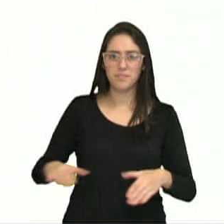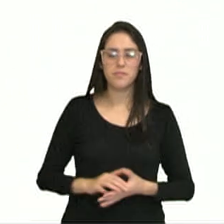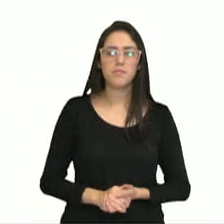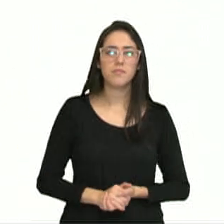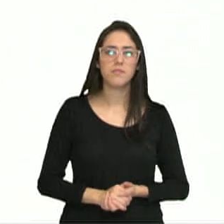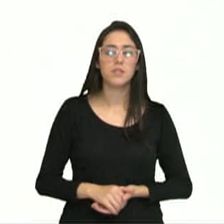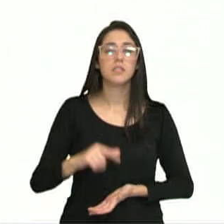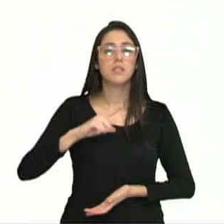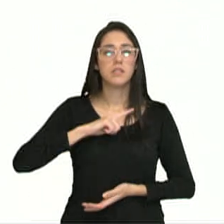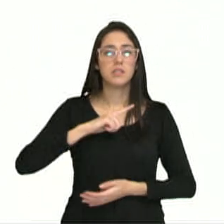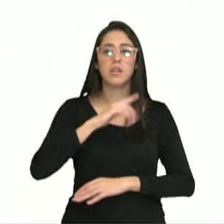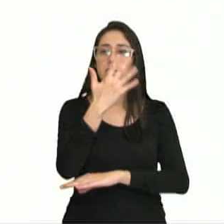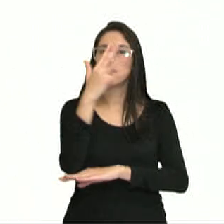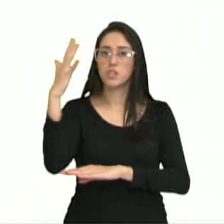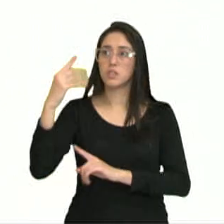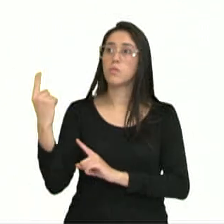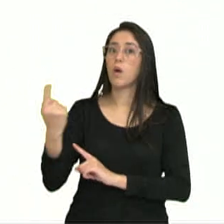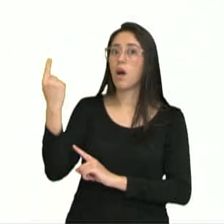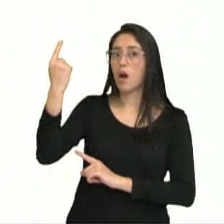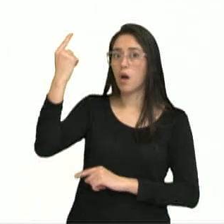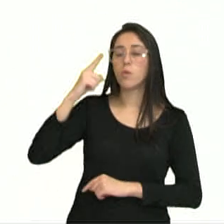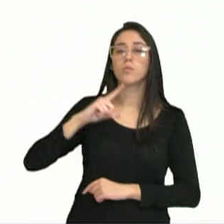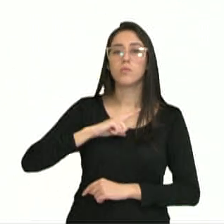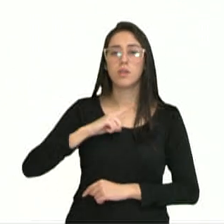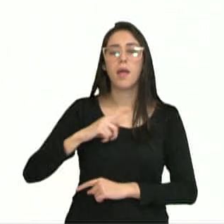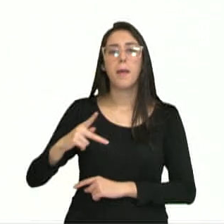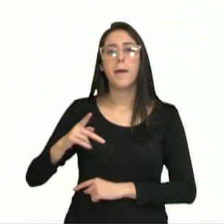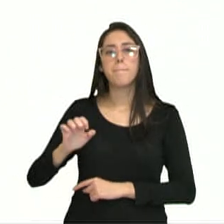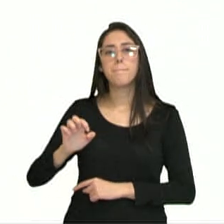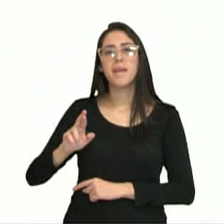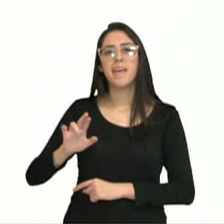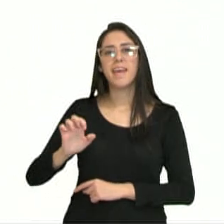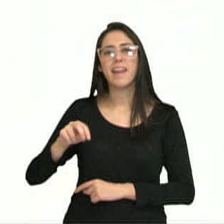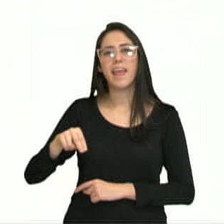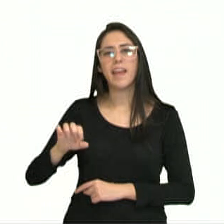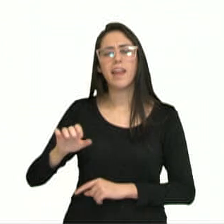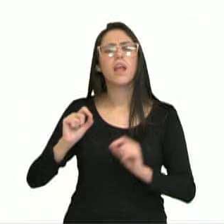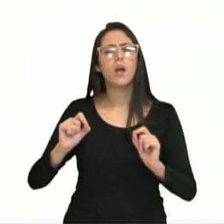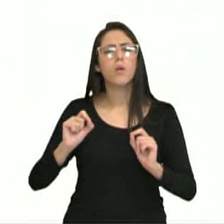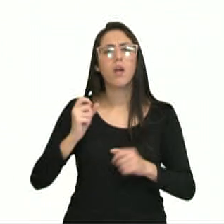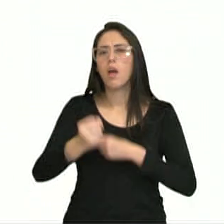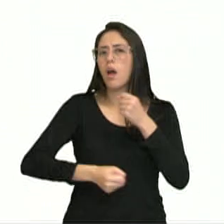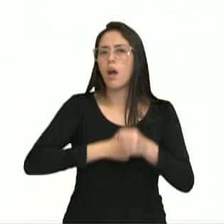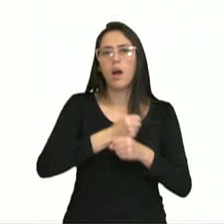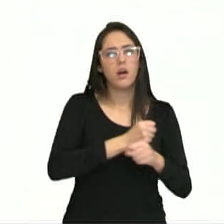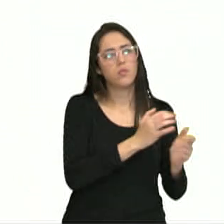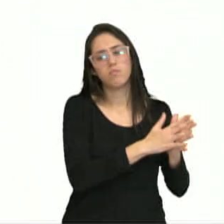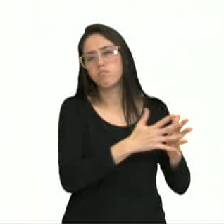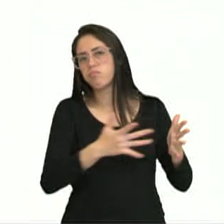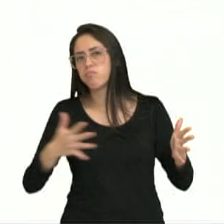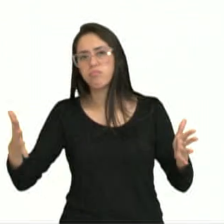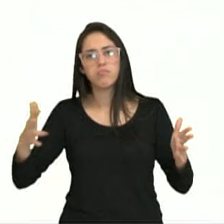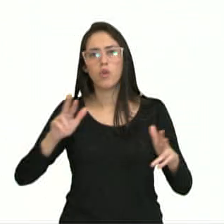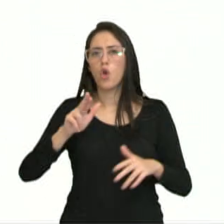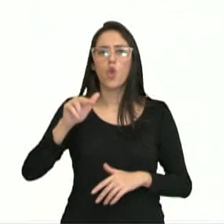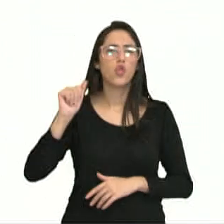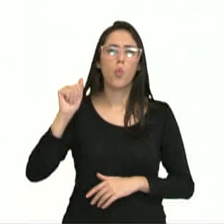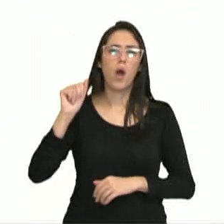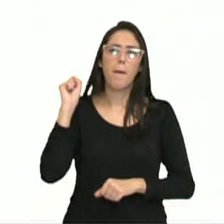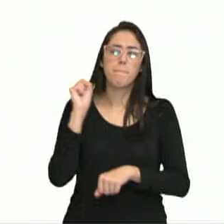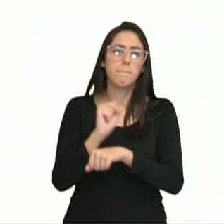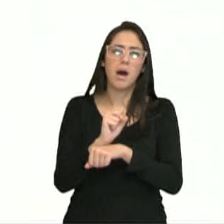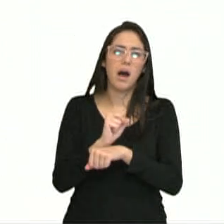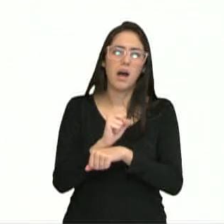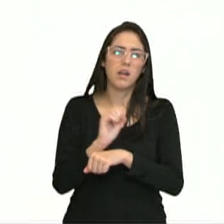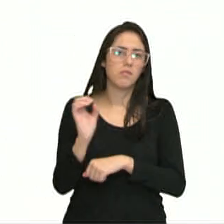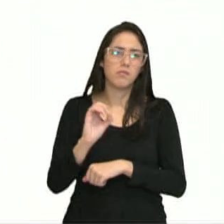Vegetação de grande porte, perene. O que é perene? Perene, que está ali o ano todo, tá? Não morre, não igual